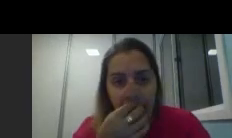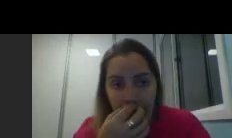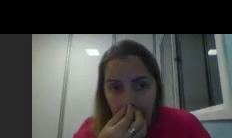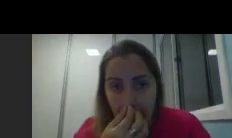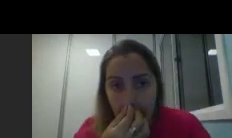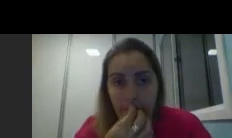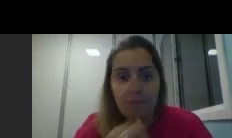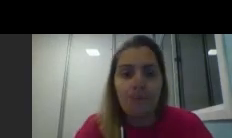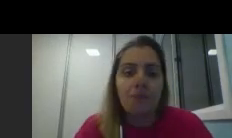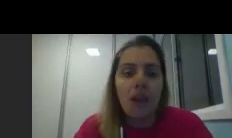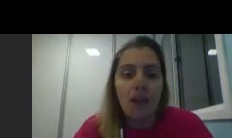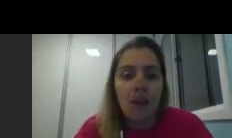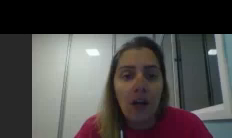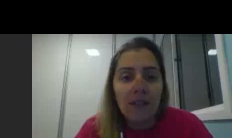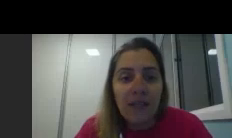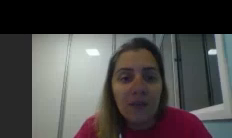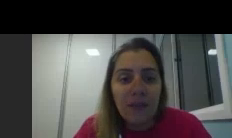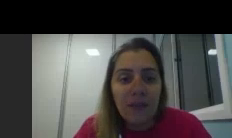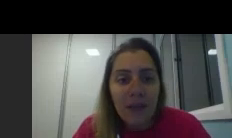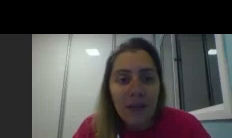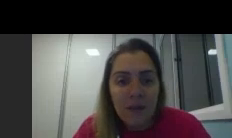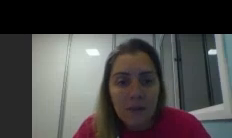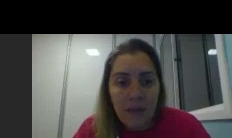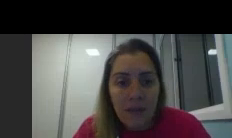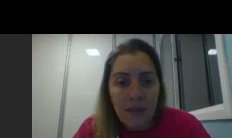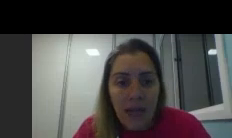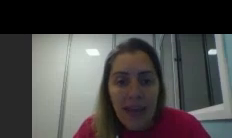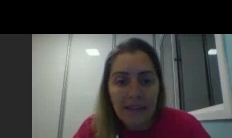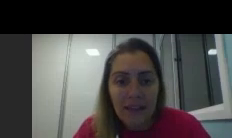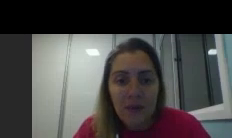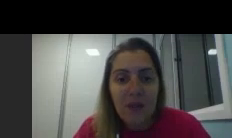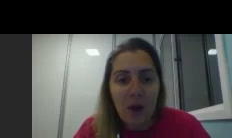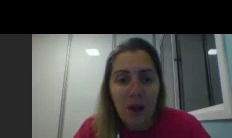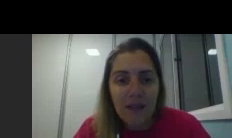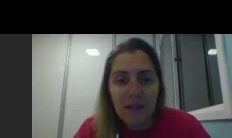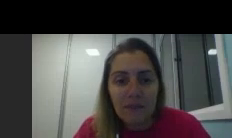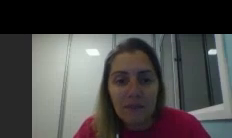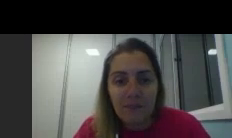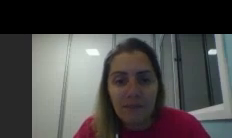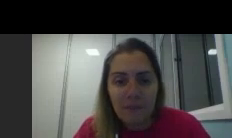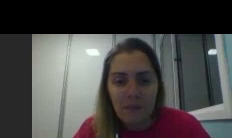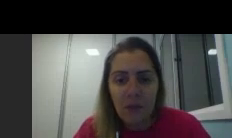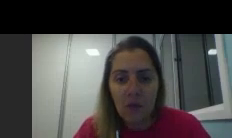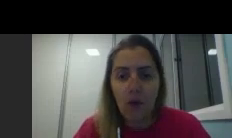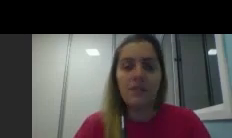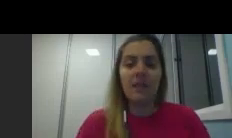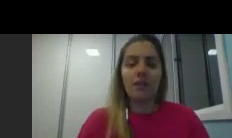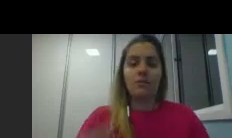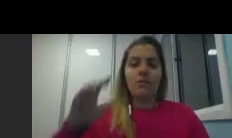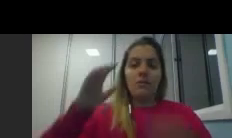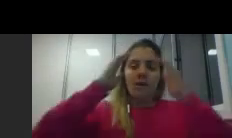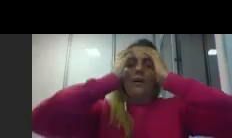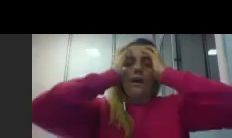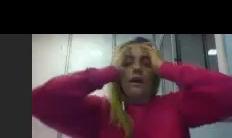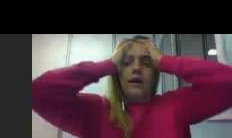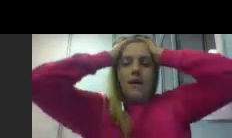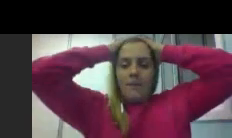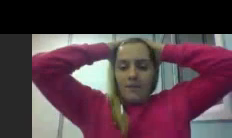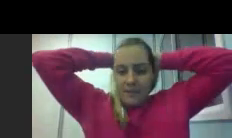codominância é que nós não temos a heterozigose como